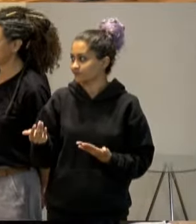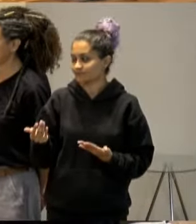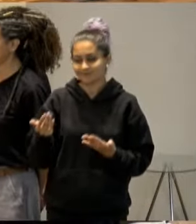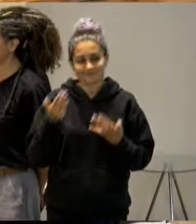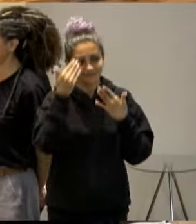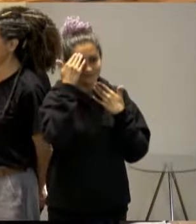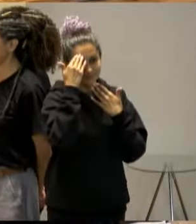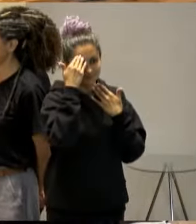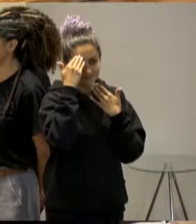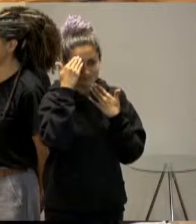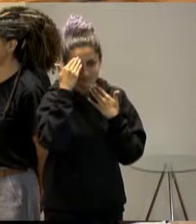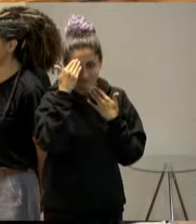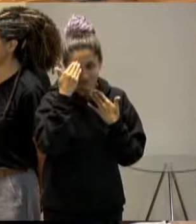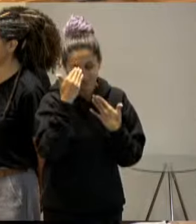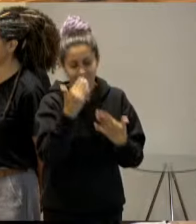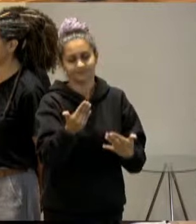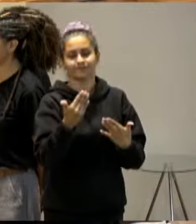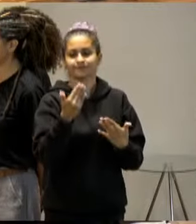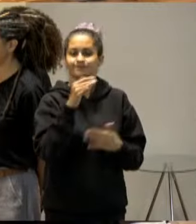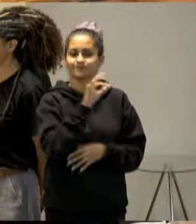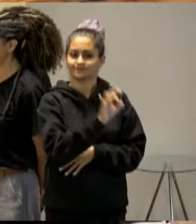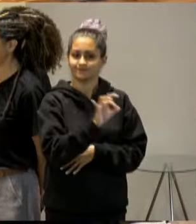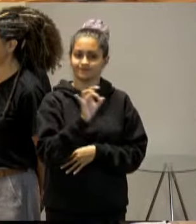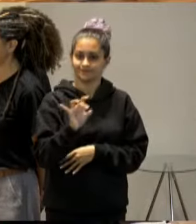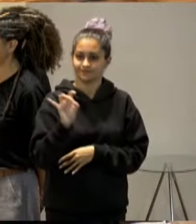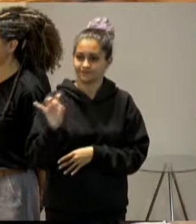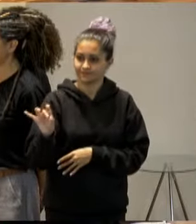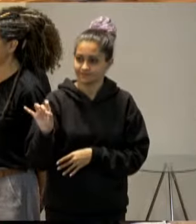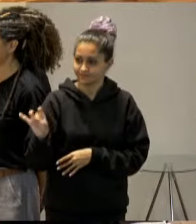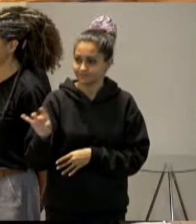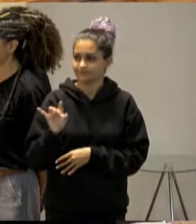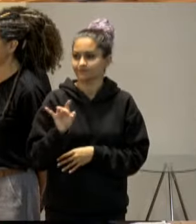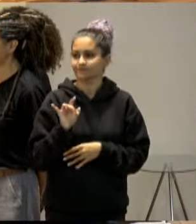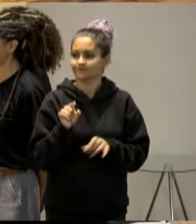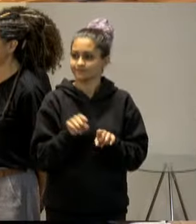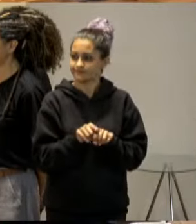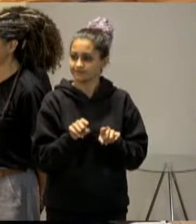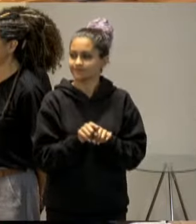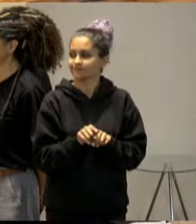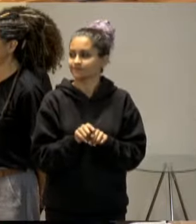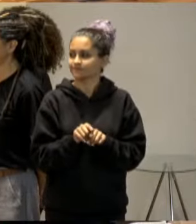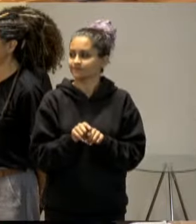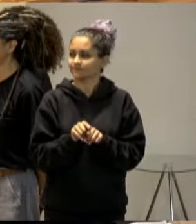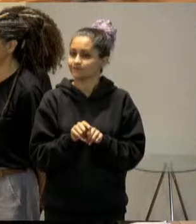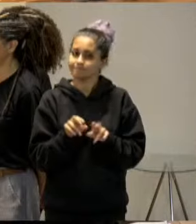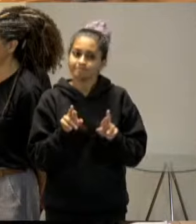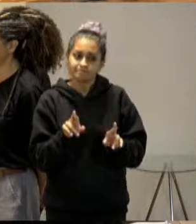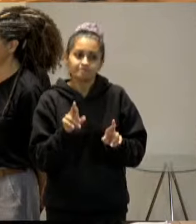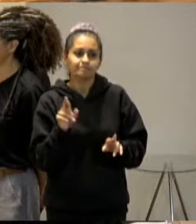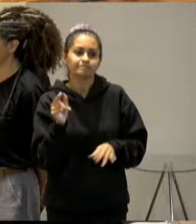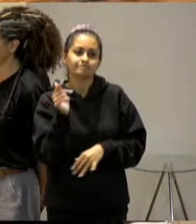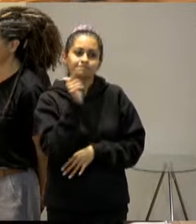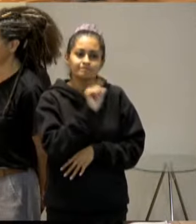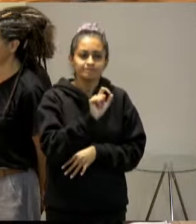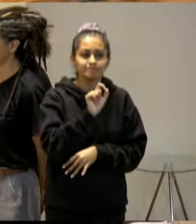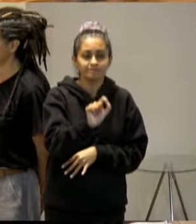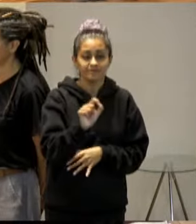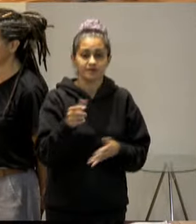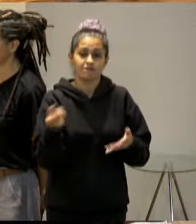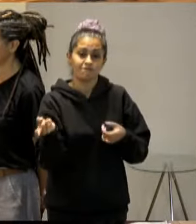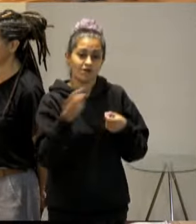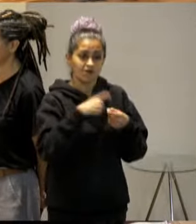meu agradecimento imenso a cada um, a cada uma, e que nós possamos, ao chegar na nossa unidade